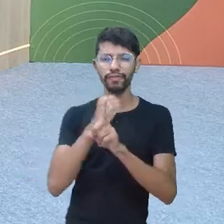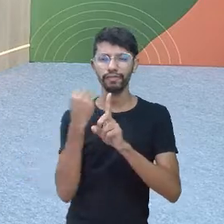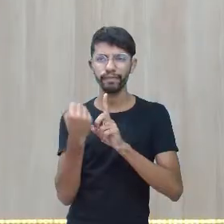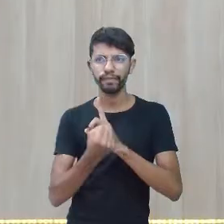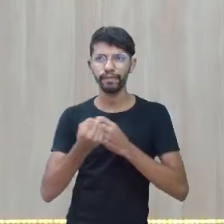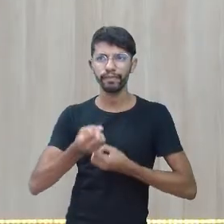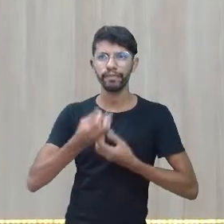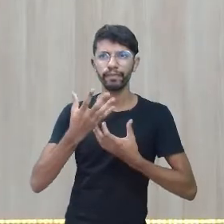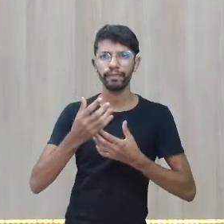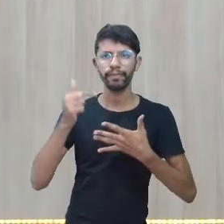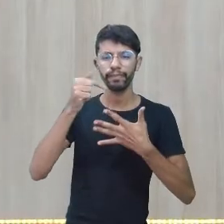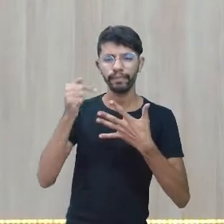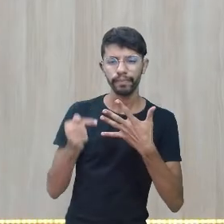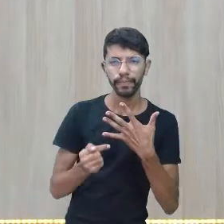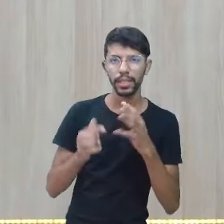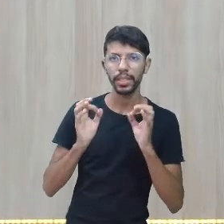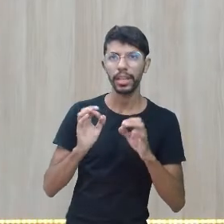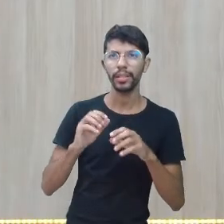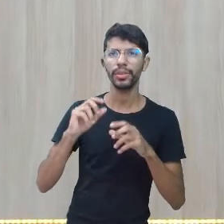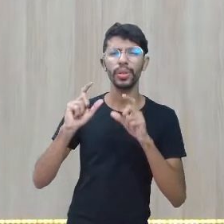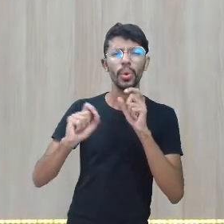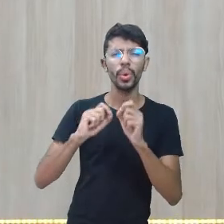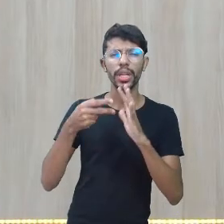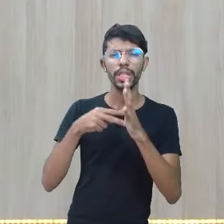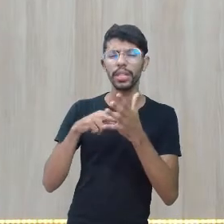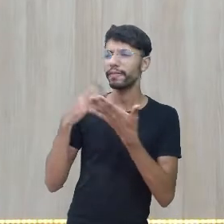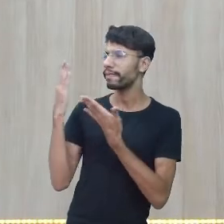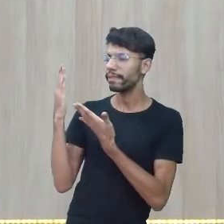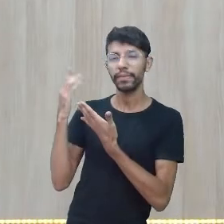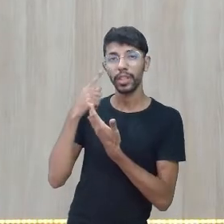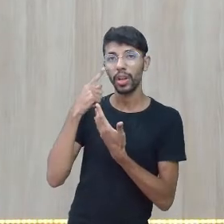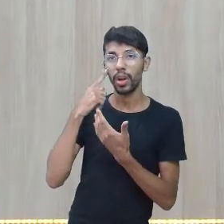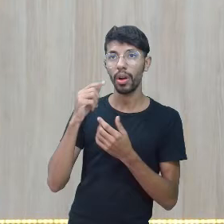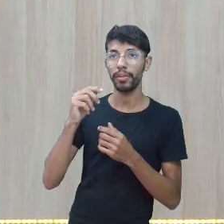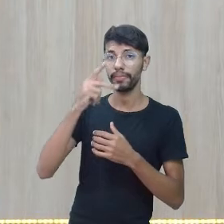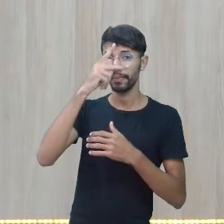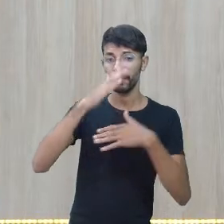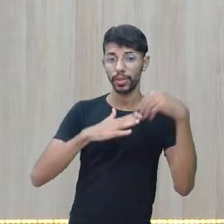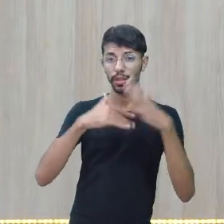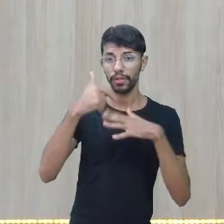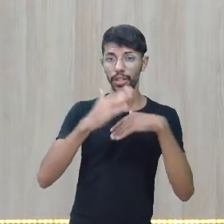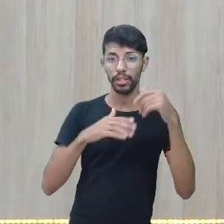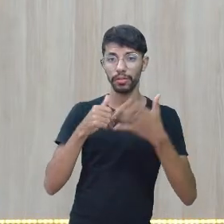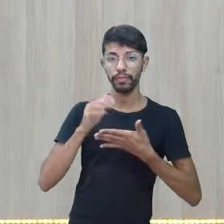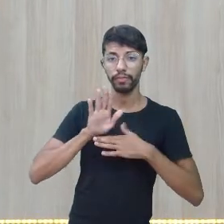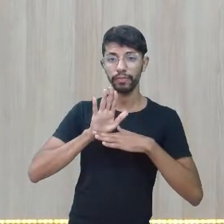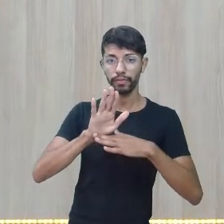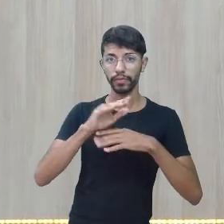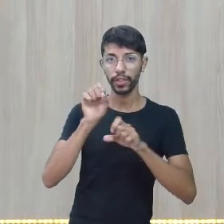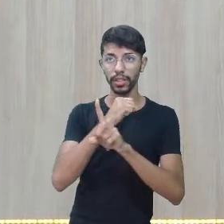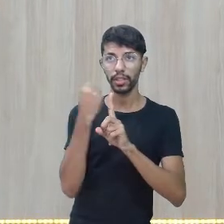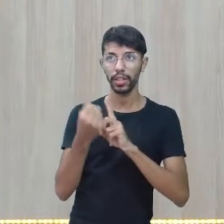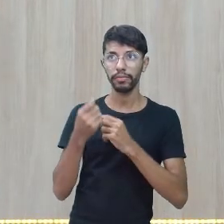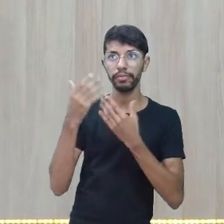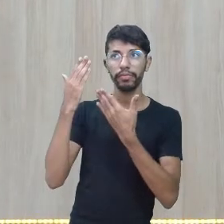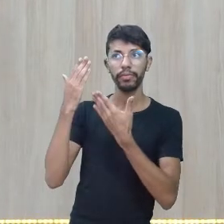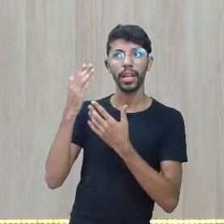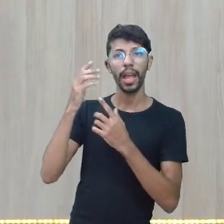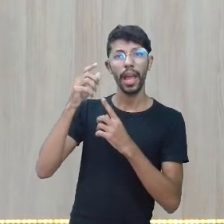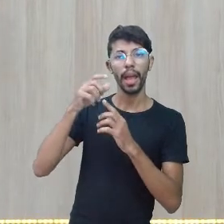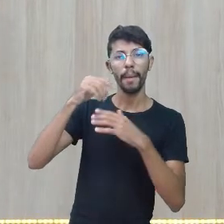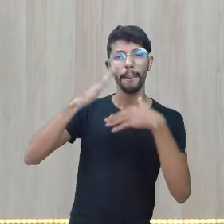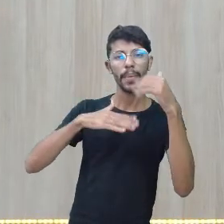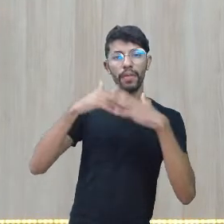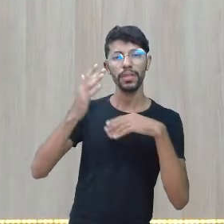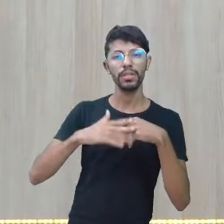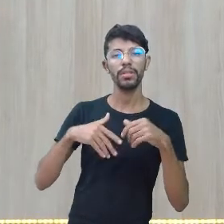seja, o que significa isso tudo que eu li para vocês? Significa que o assistente social, que é essa figura aí formada e capacitada